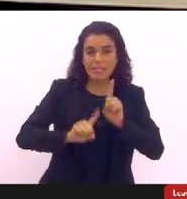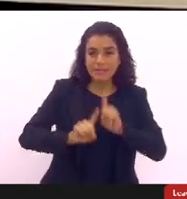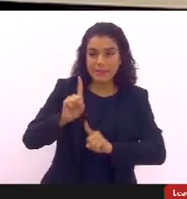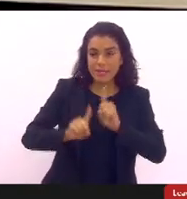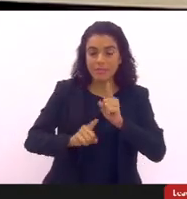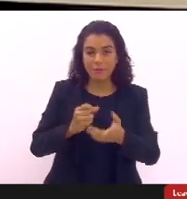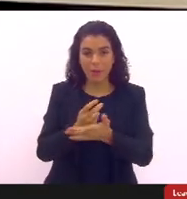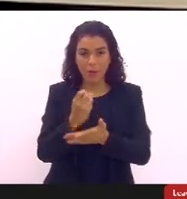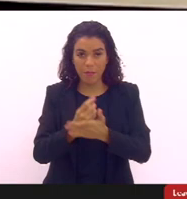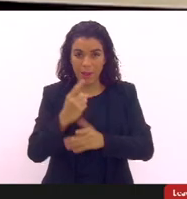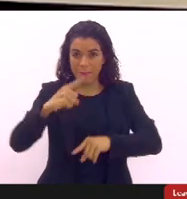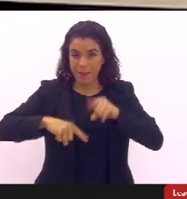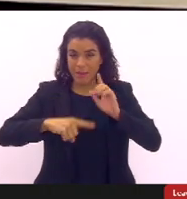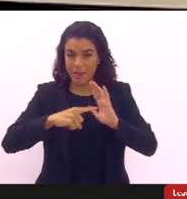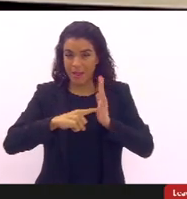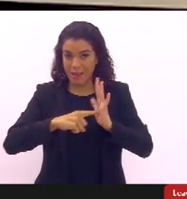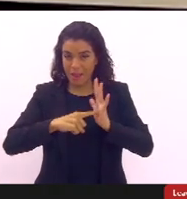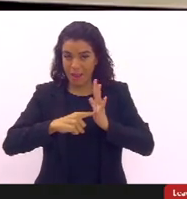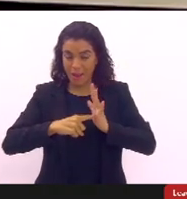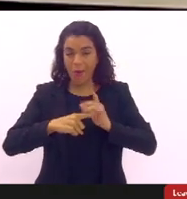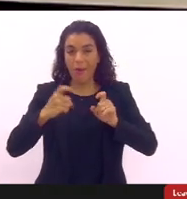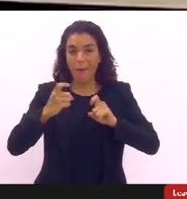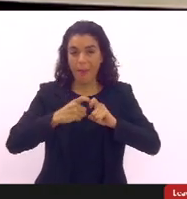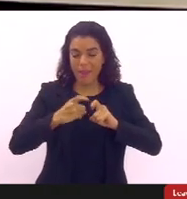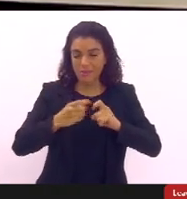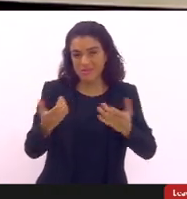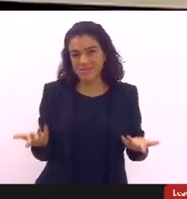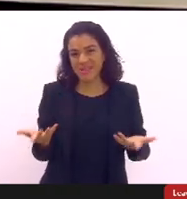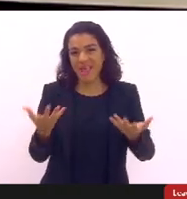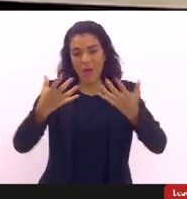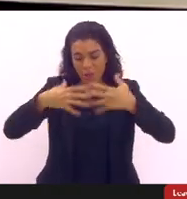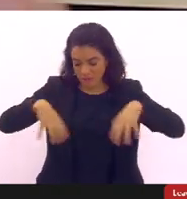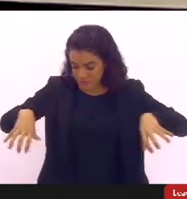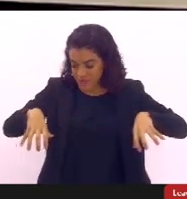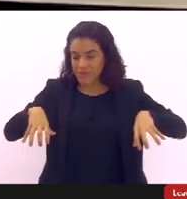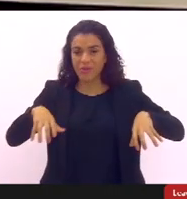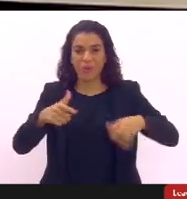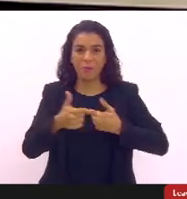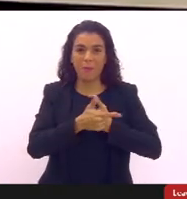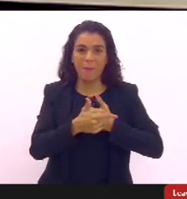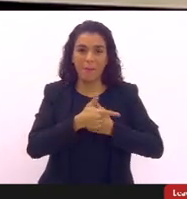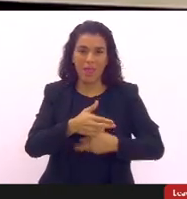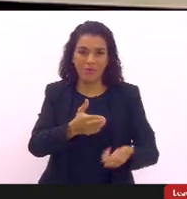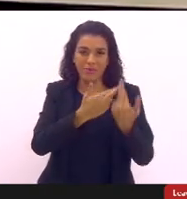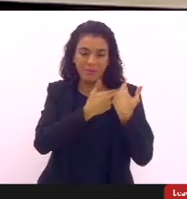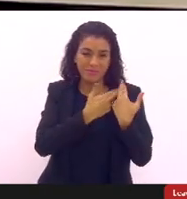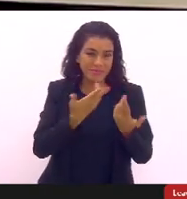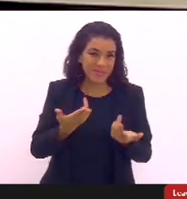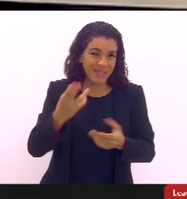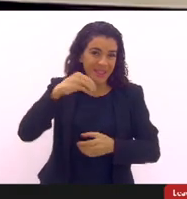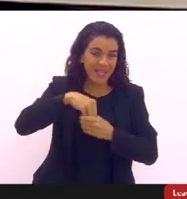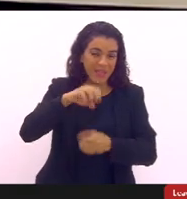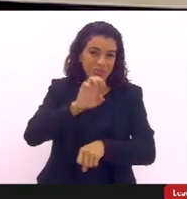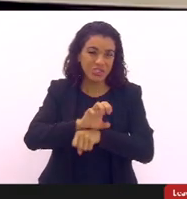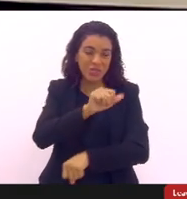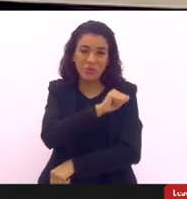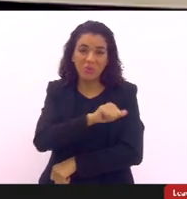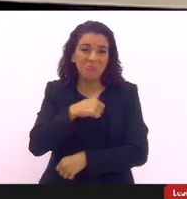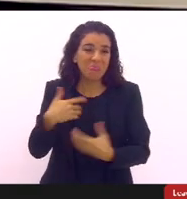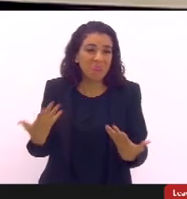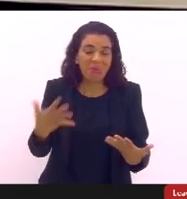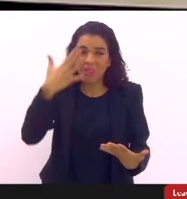adquirir equipamentos médicos significa uma divisão de tarefas dentro do governo do Estado do Rio de Janeiro que